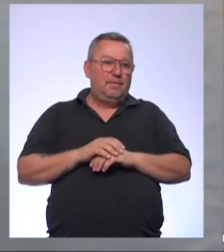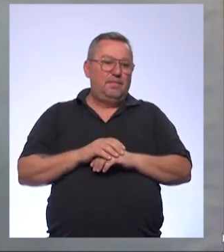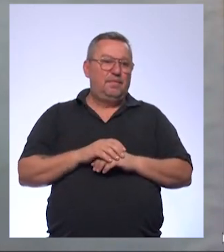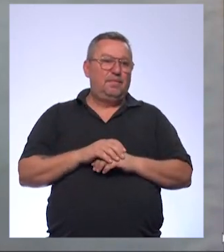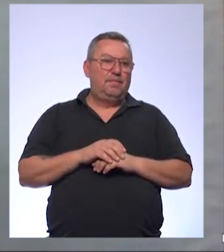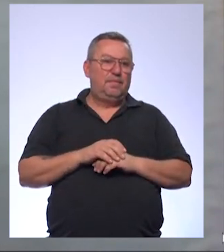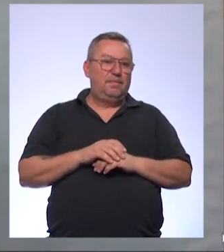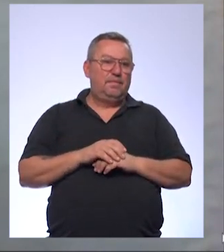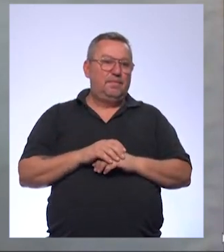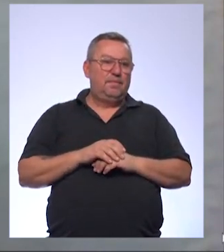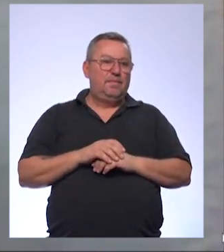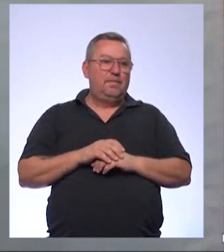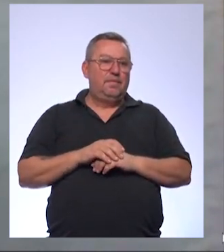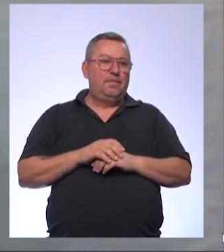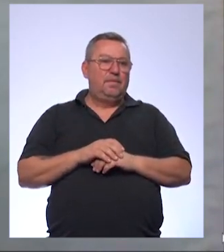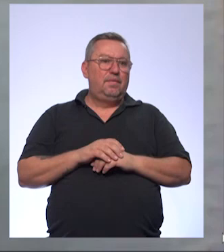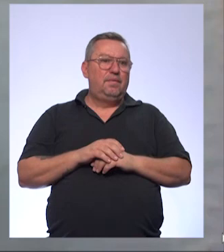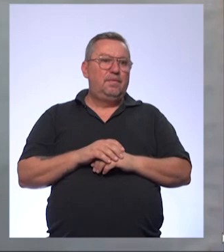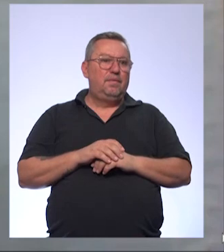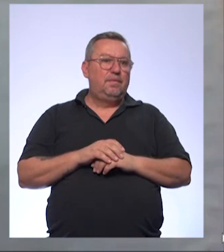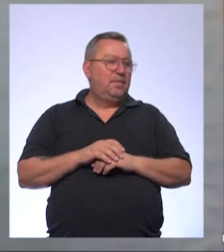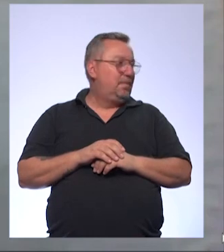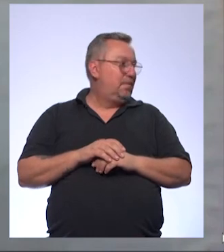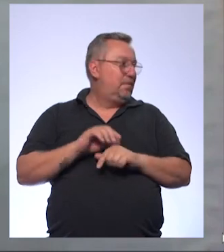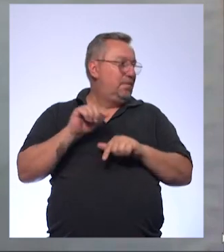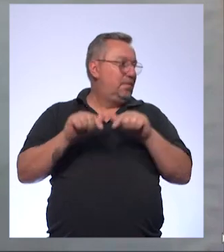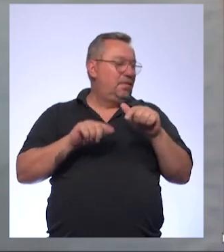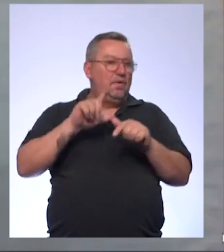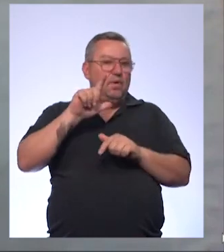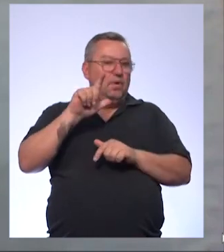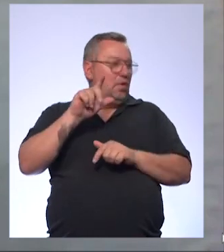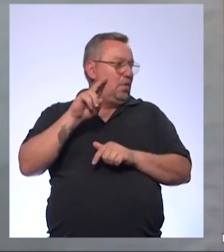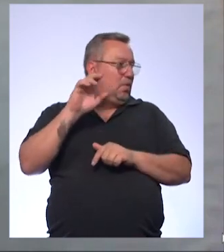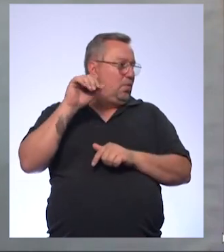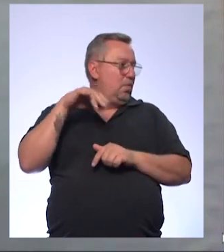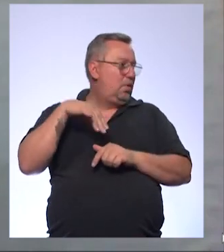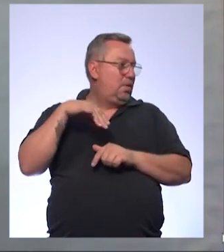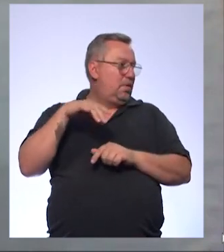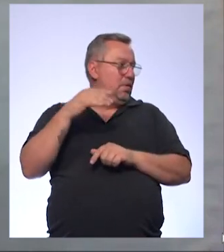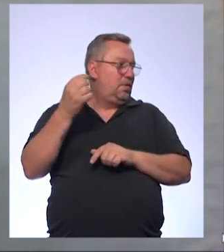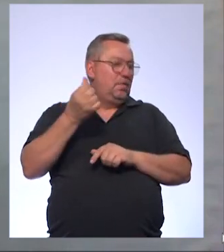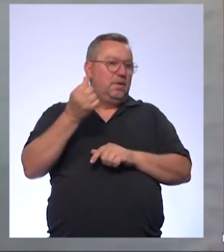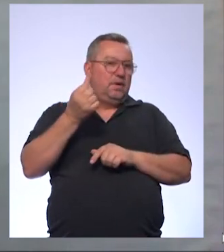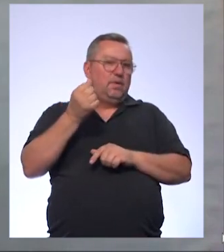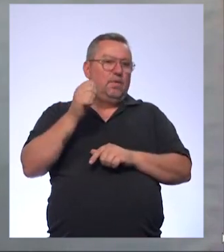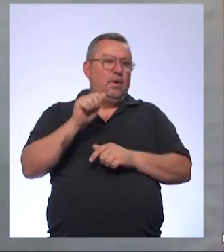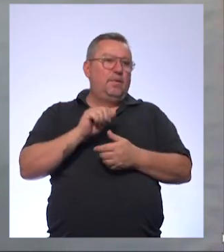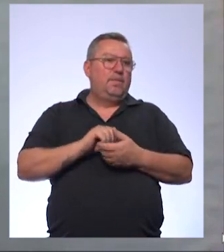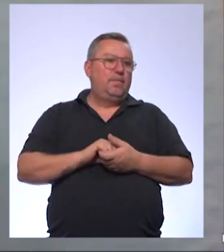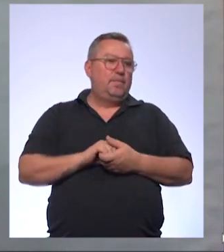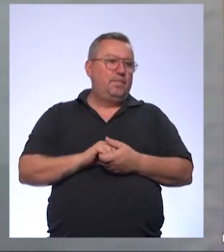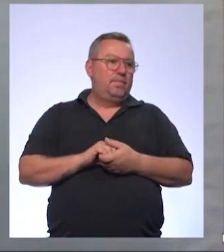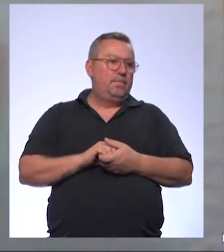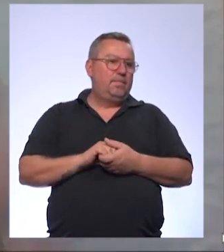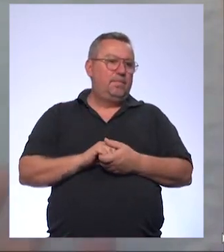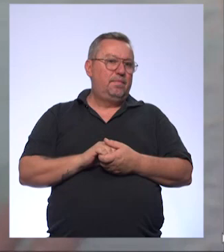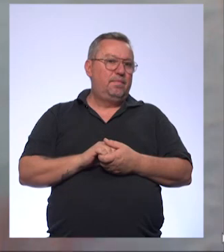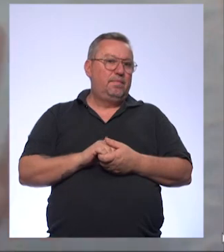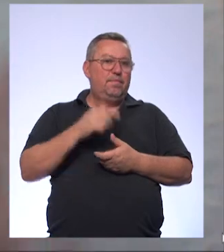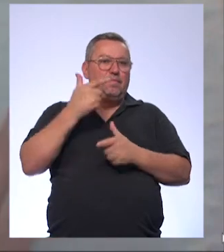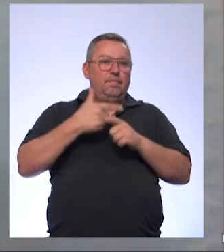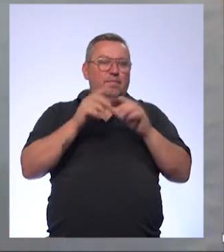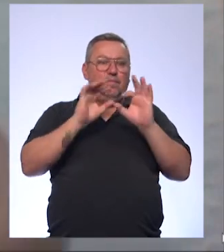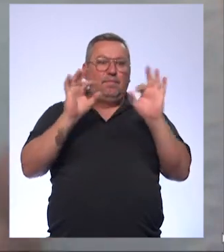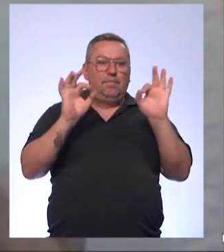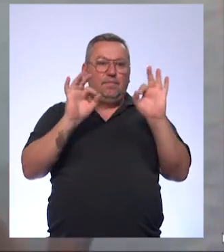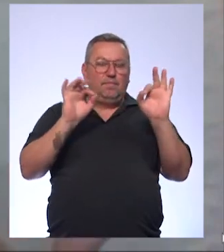nome do aluno. Ó, era um trabalho do Luan Gomes de Oliveira, do sexto ano A, tá bom? Lá de Franca. Não tem problema,